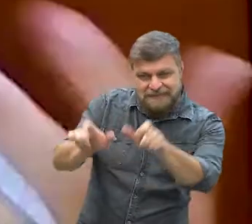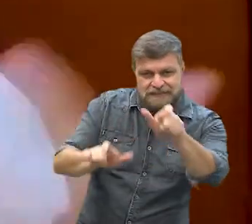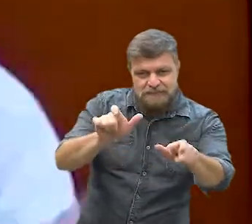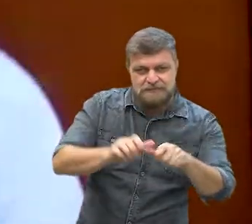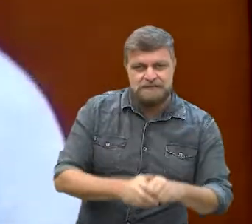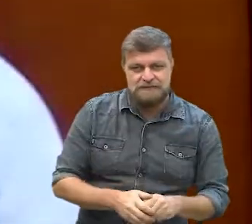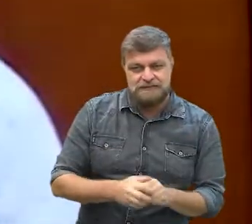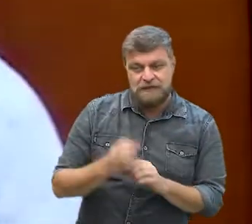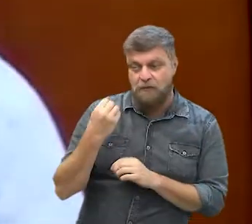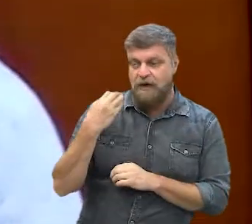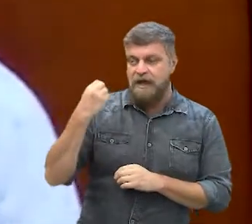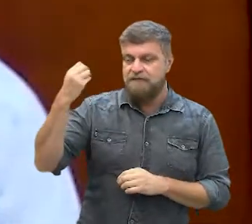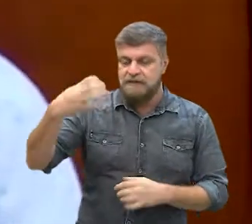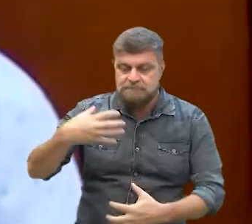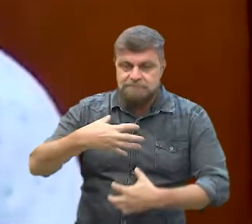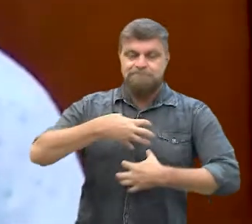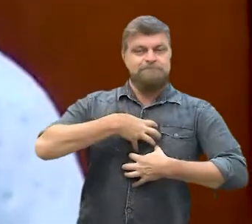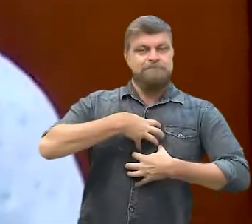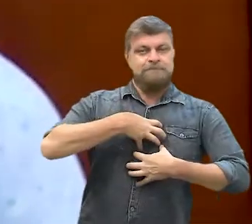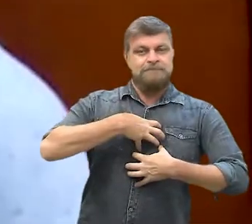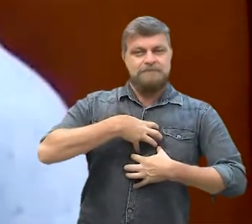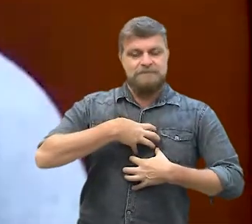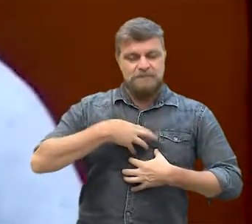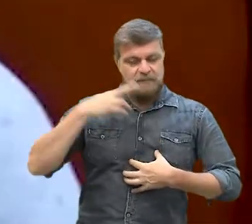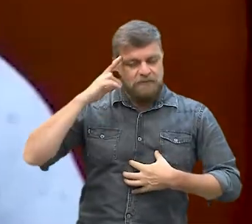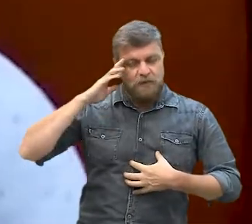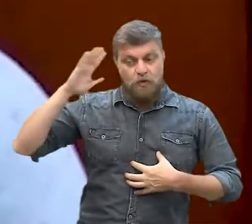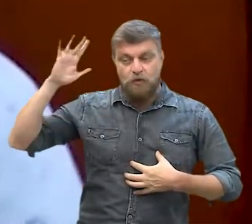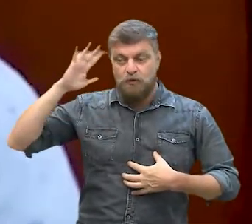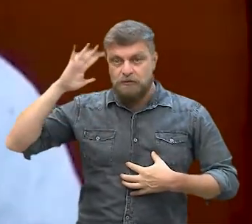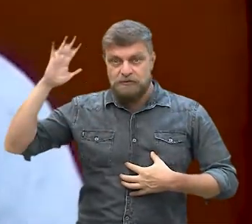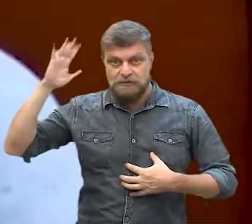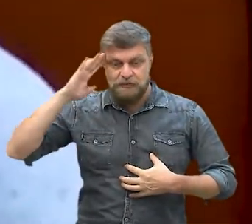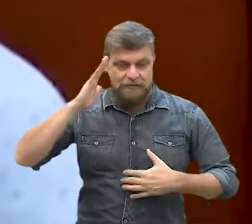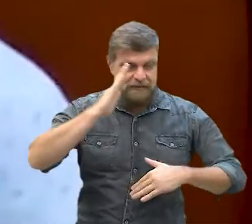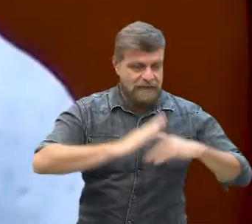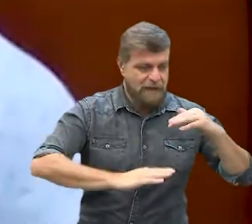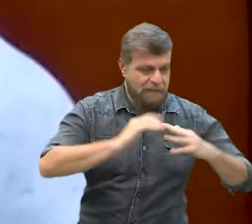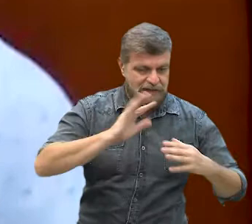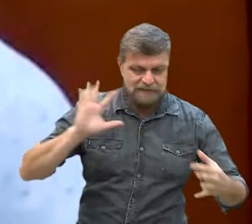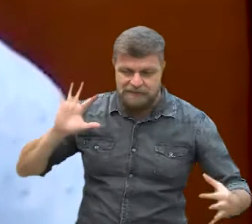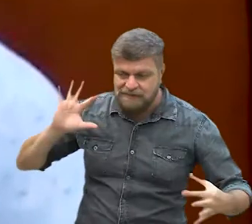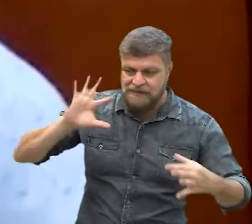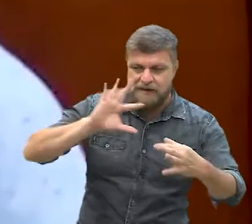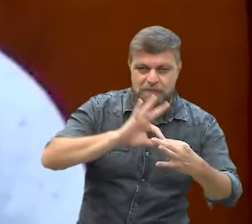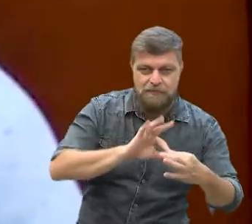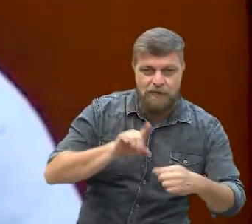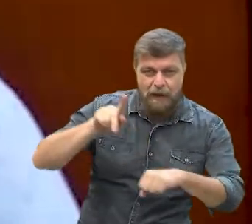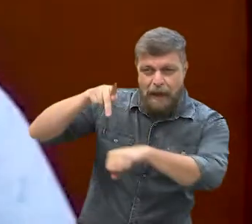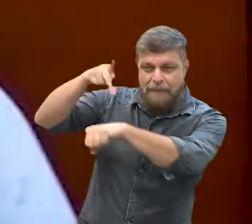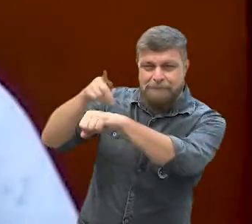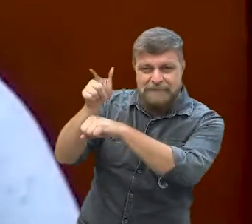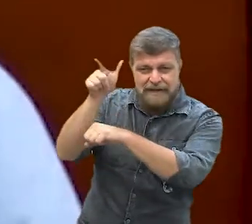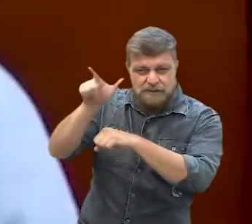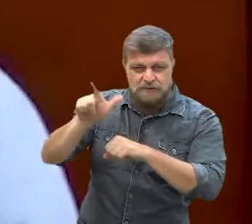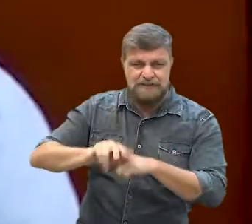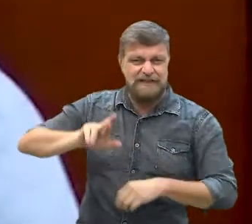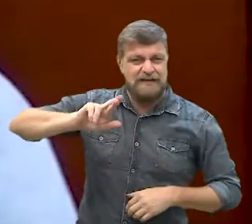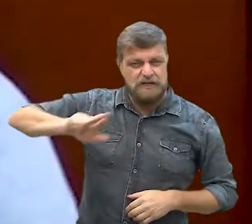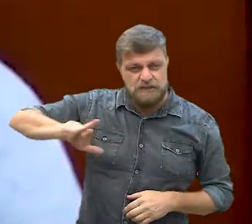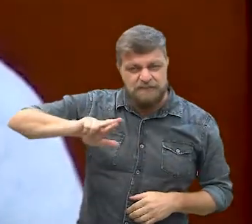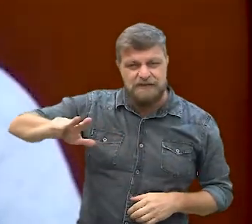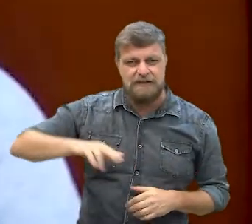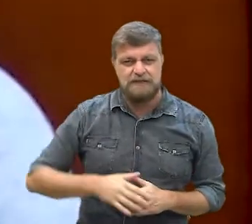a viagem foi a inspiração, né? Foi assim, realmente um grande sonho que eu realizei. Lá fora é um pouco diferente para mim, eu tenho